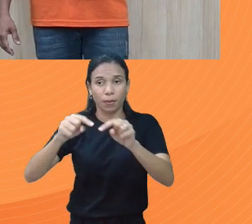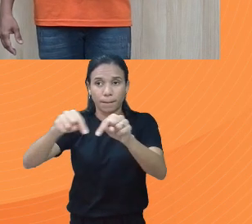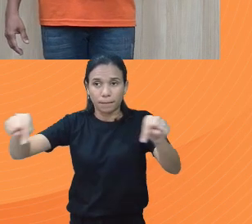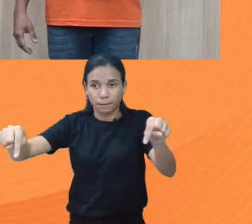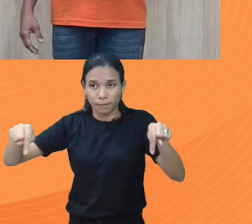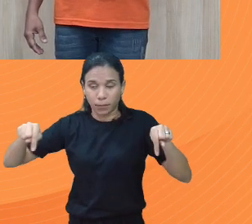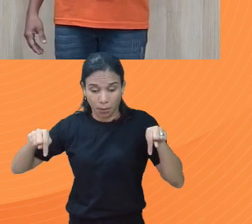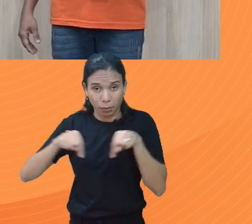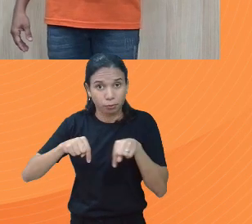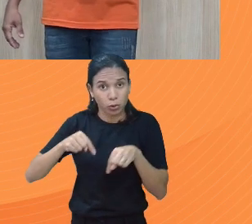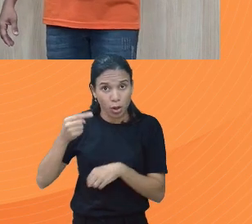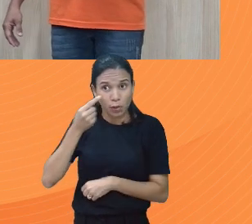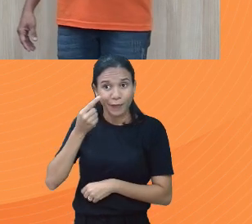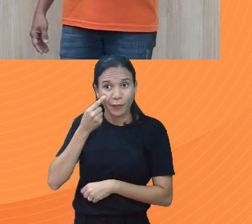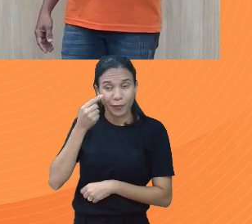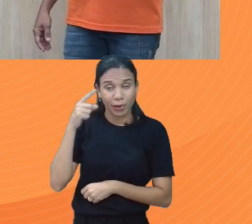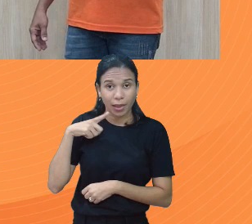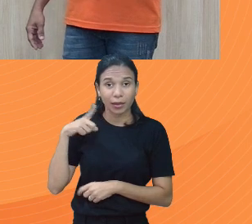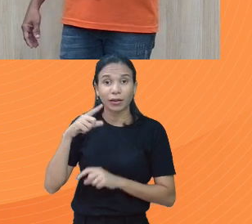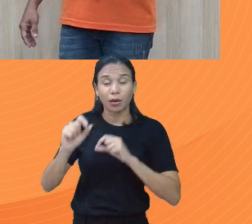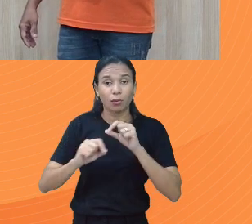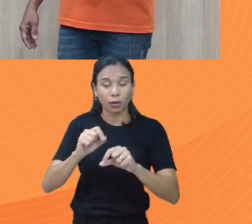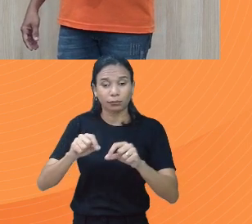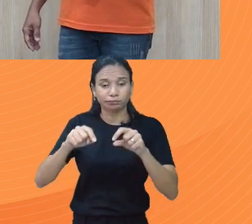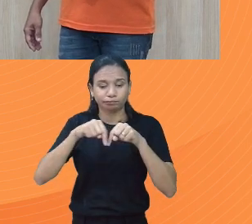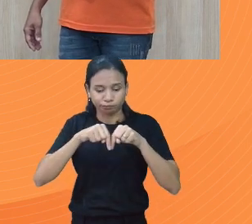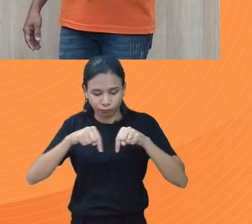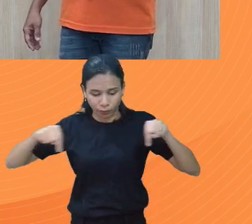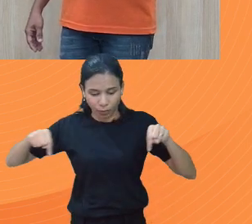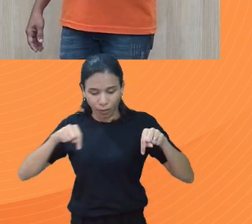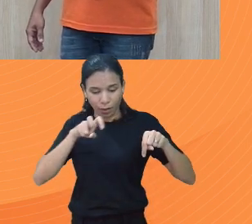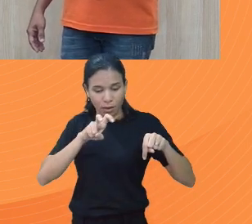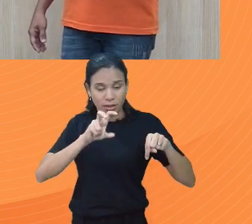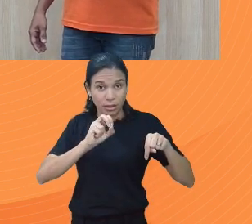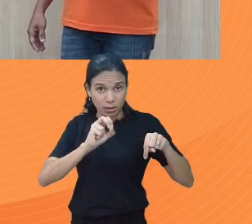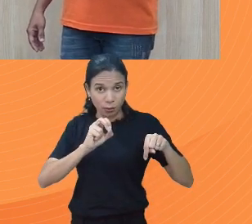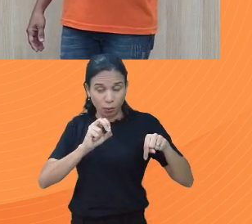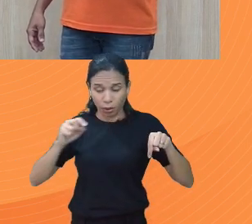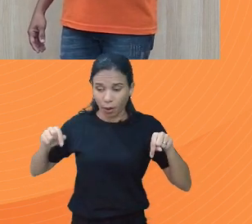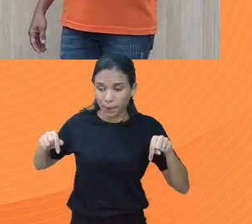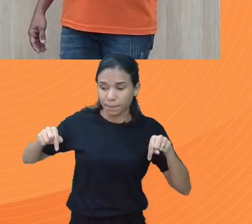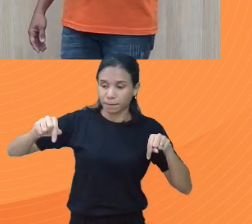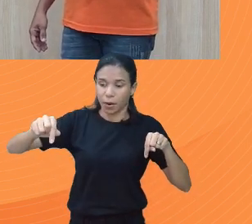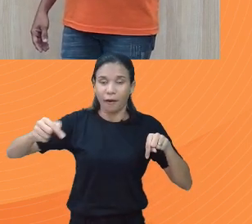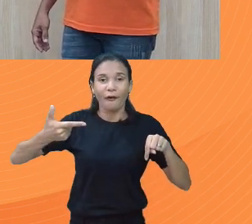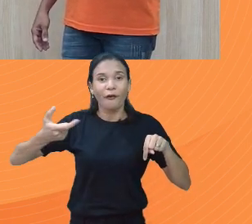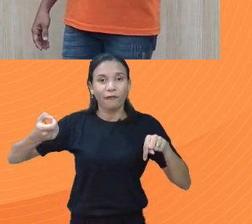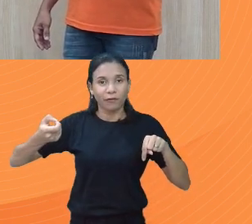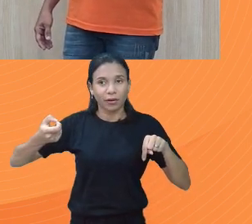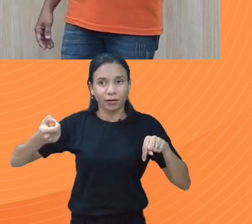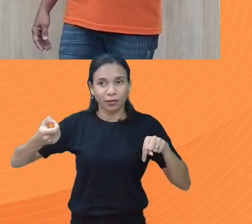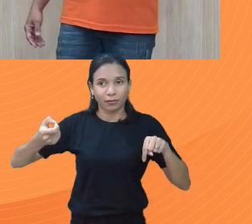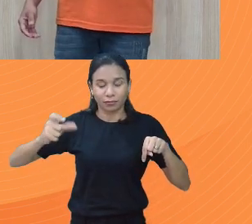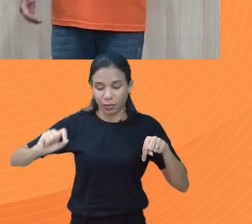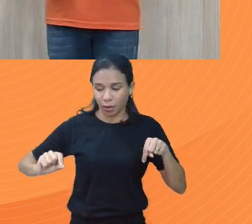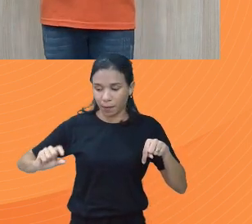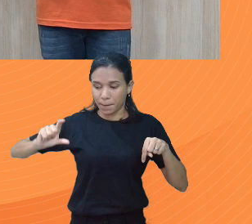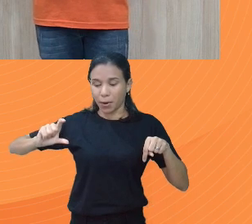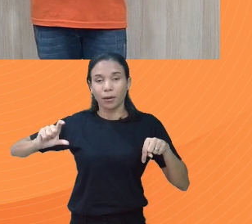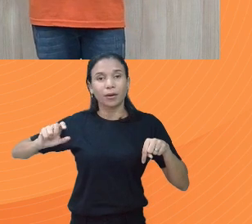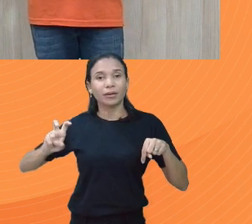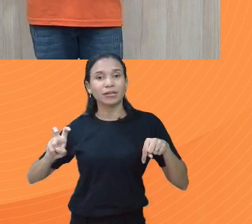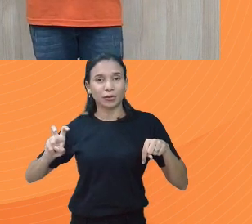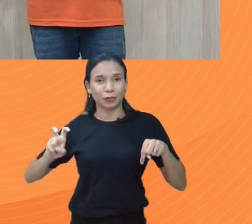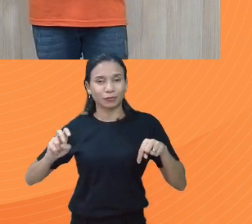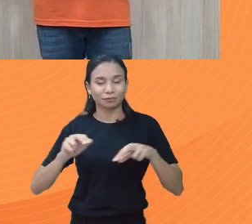Se você olhar, as dimensões da caixa, ó, são 50 centímetros por 20 centímetros por 5 de